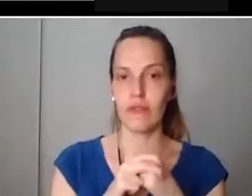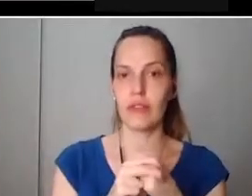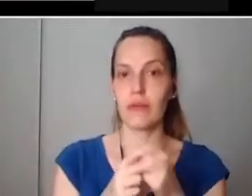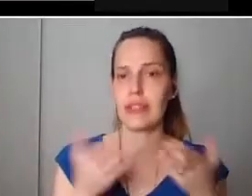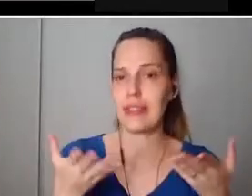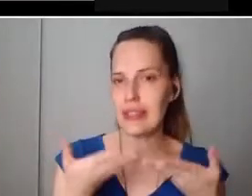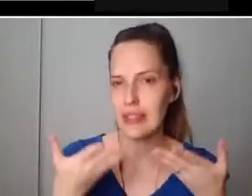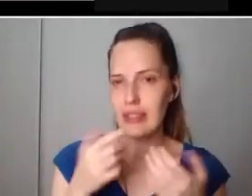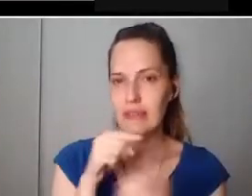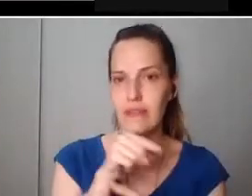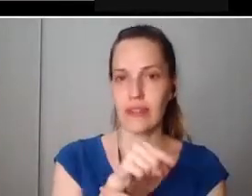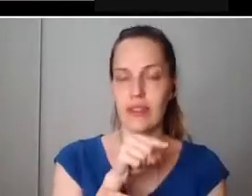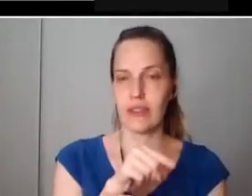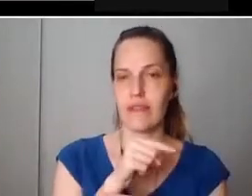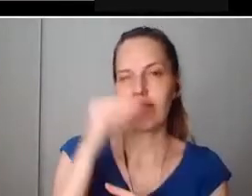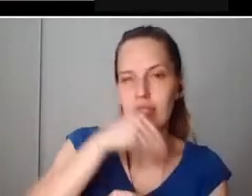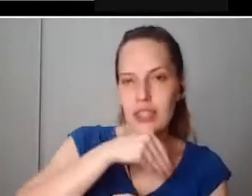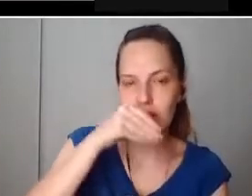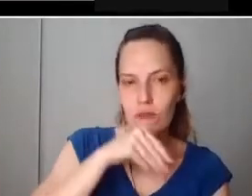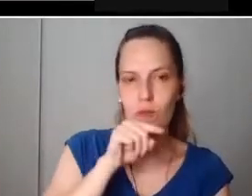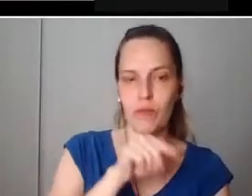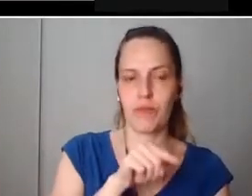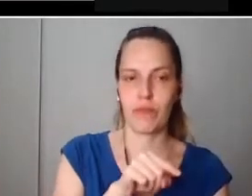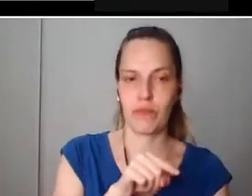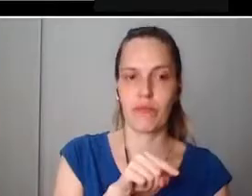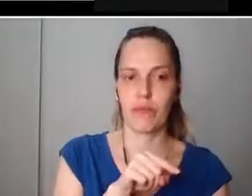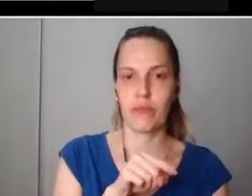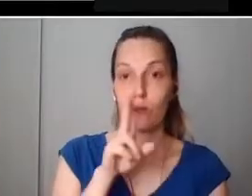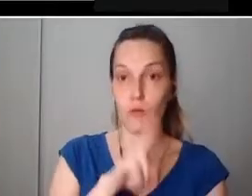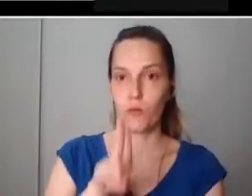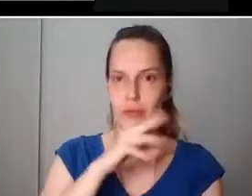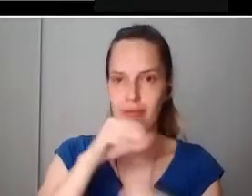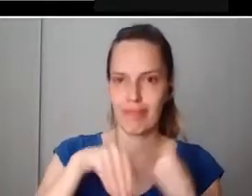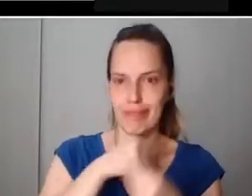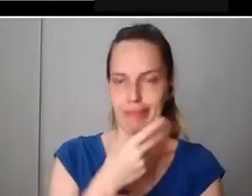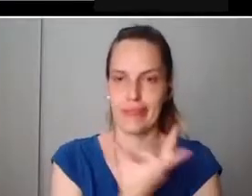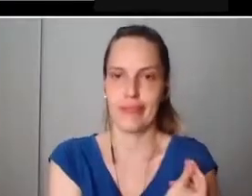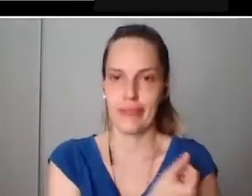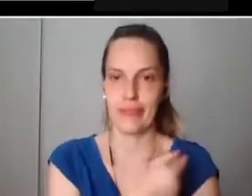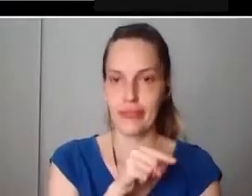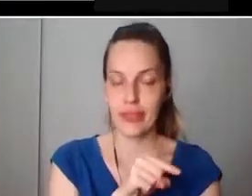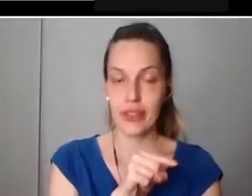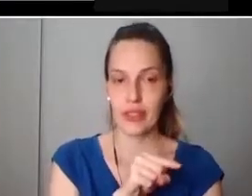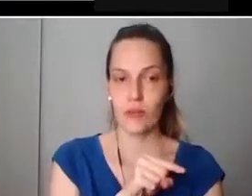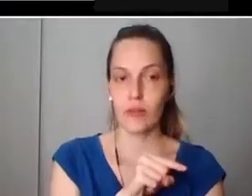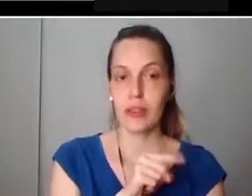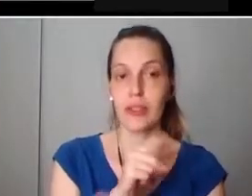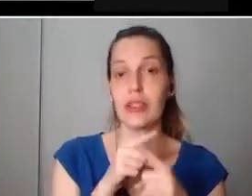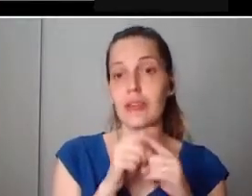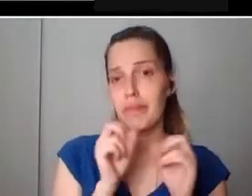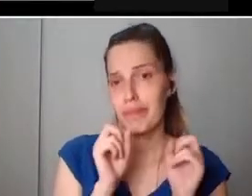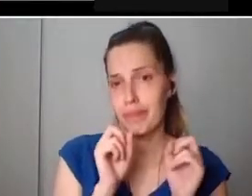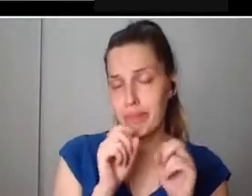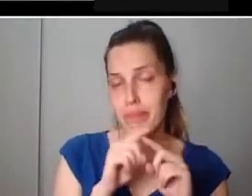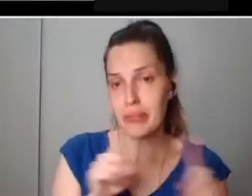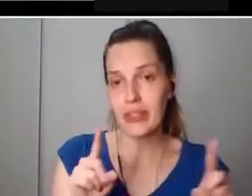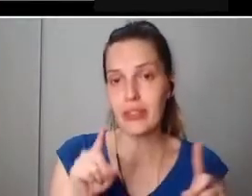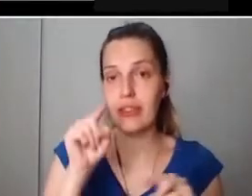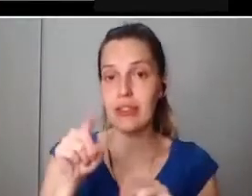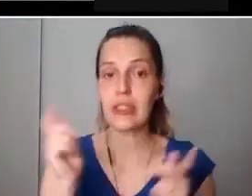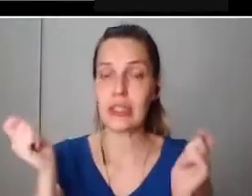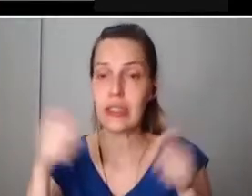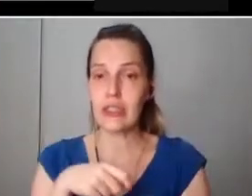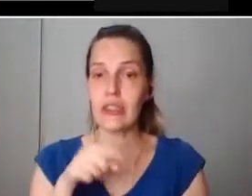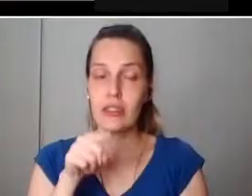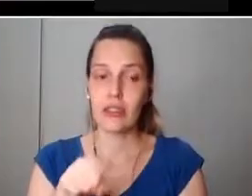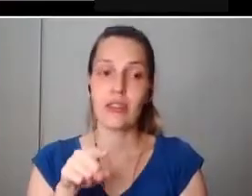clinicamente, é quando a gente enfraquece o vírus e usa ele como vacina. Mas a gente pode inativar o vírus de maneira que ele não consiga